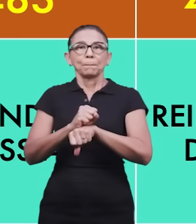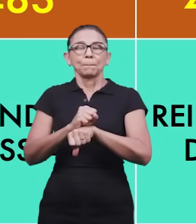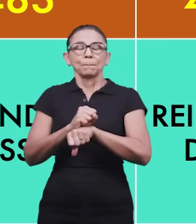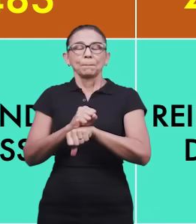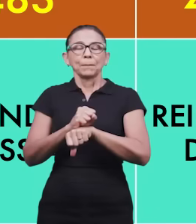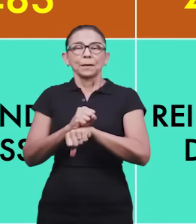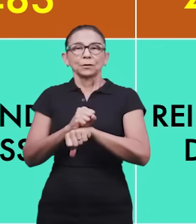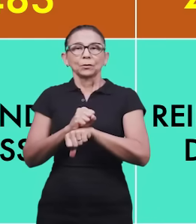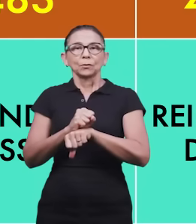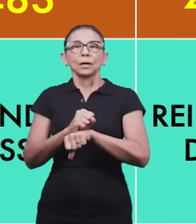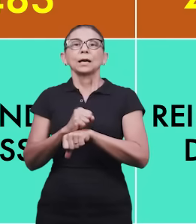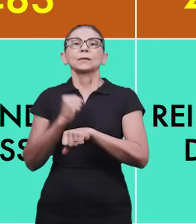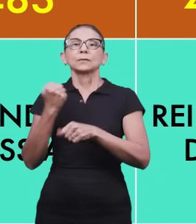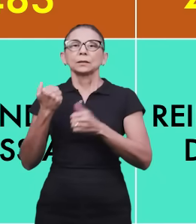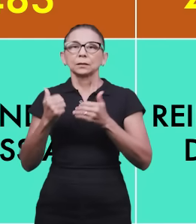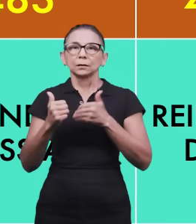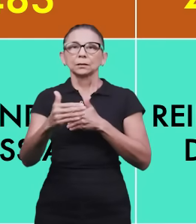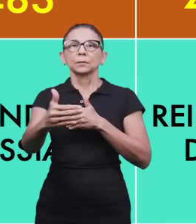num gráfico agora.